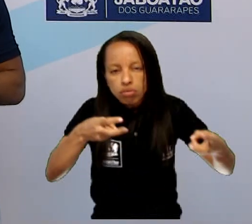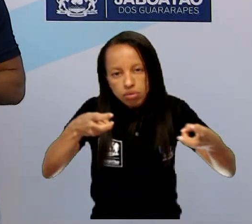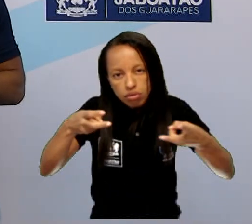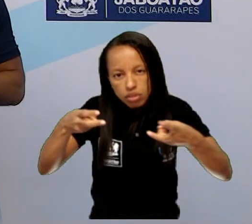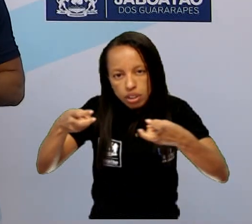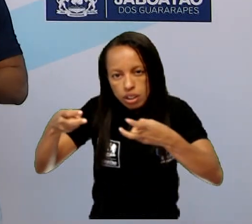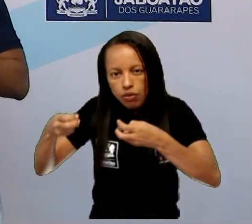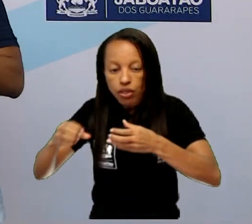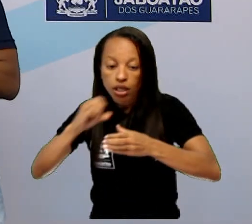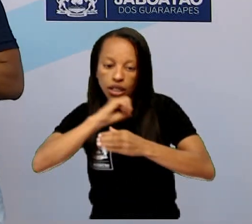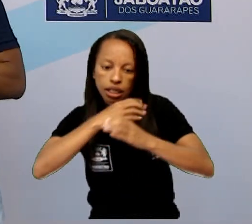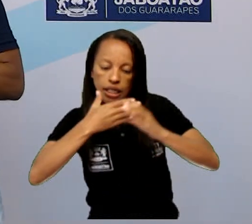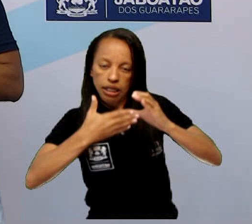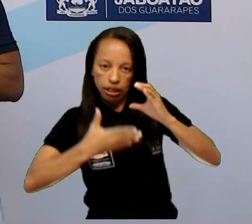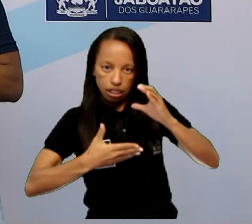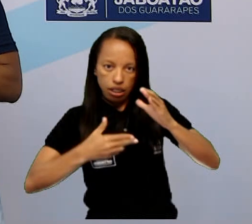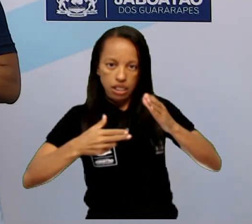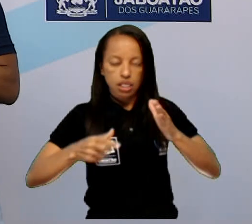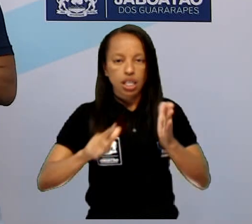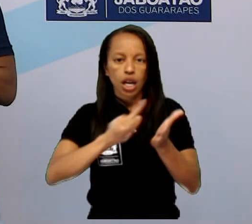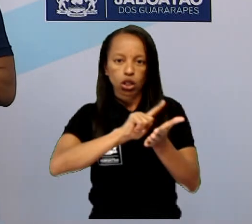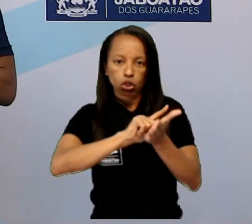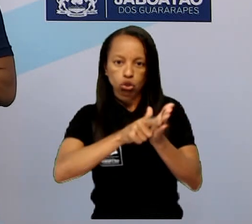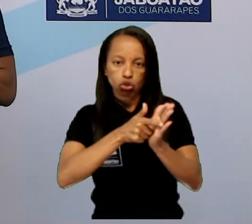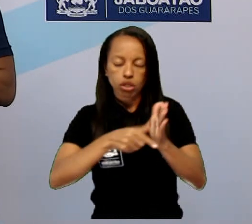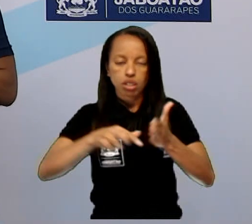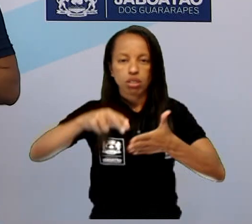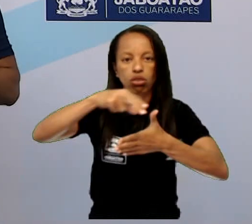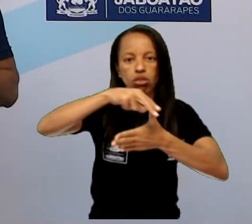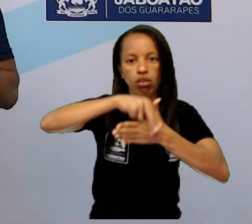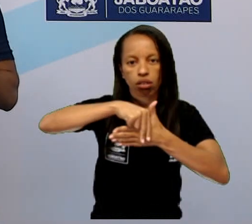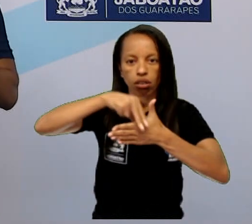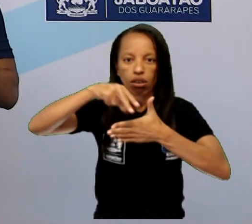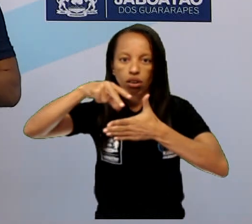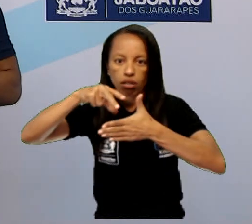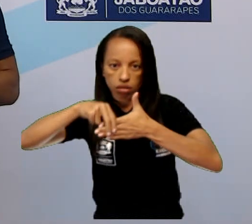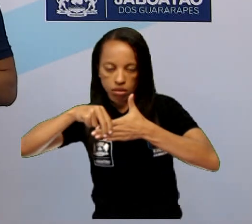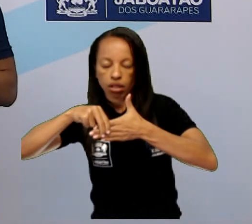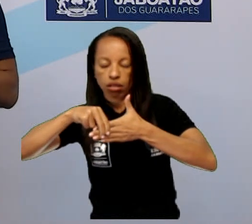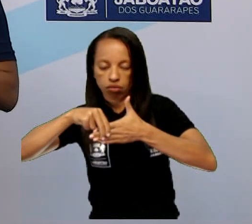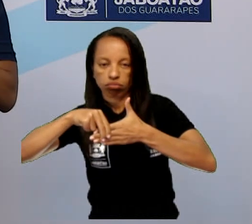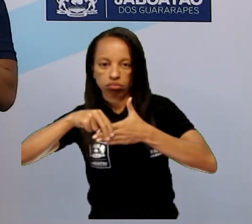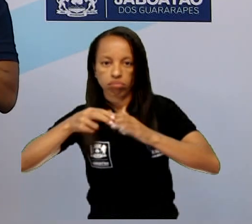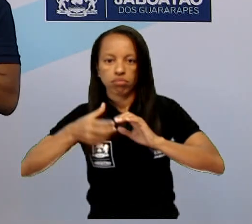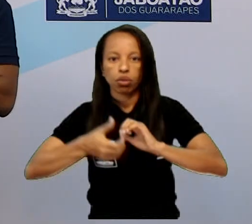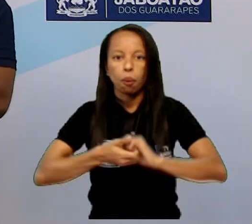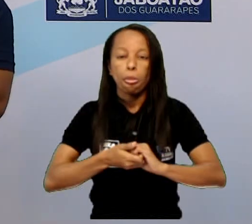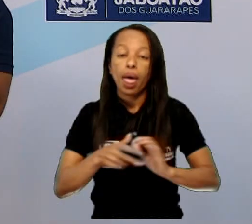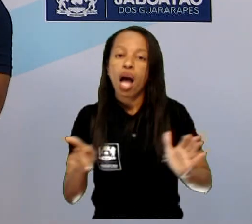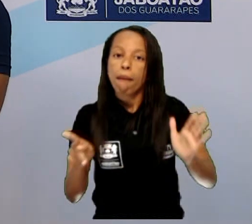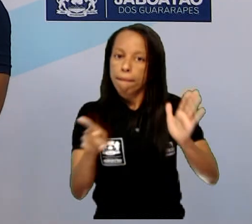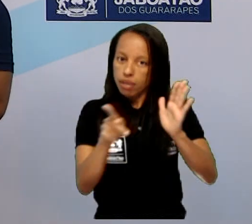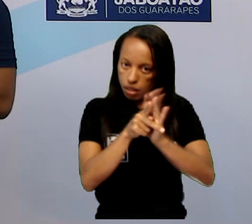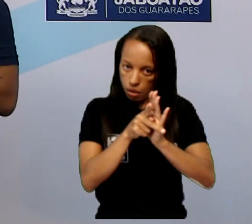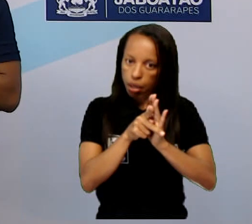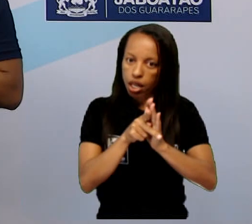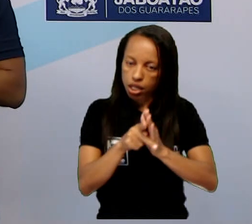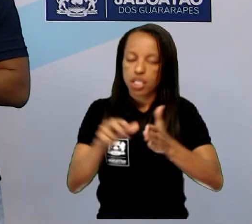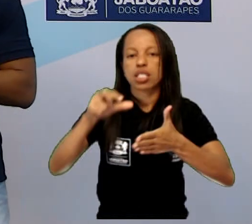cordel. Não são todas aquelas, tá, que eu mostrei para vocês, mas características do gênero presentes, como eu coloquei